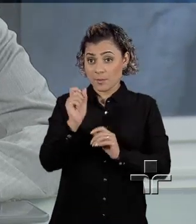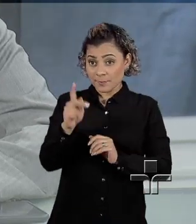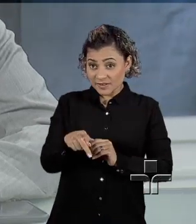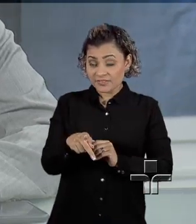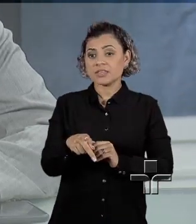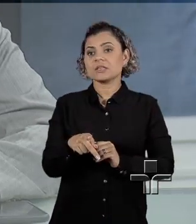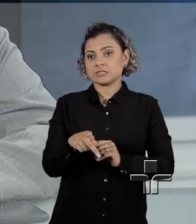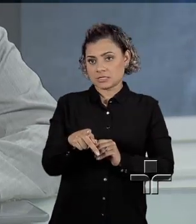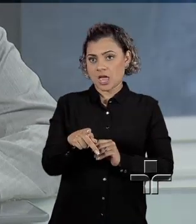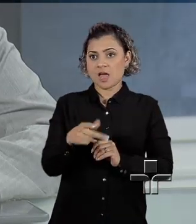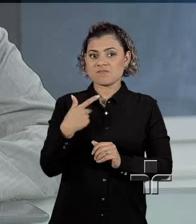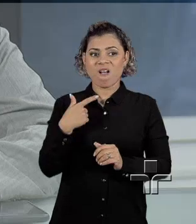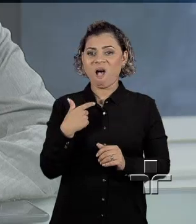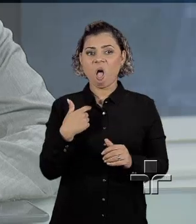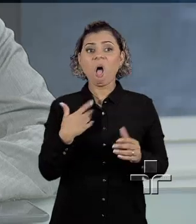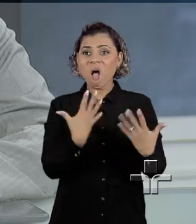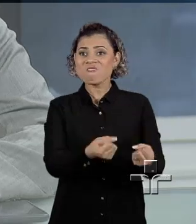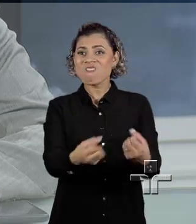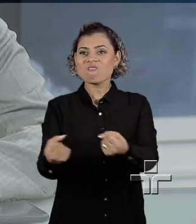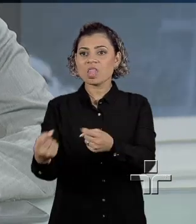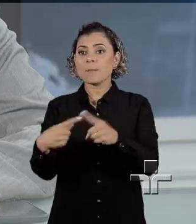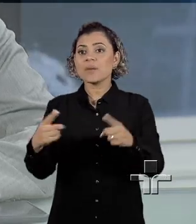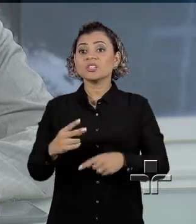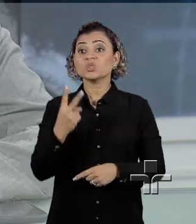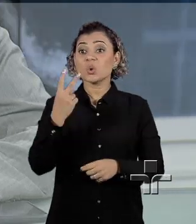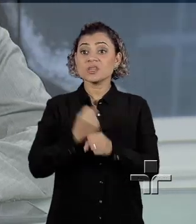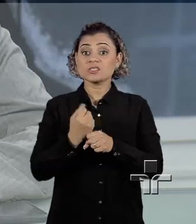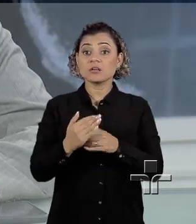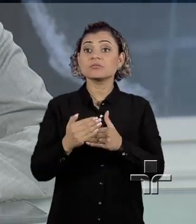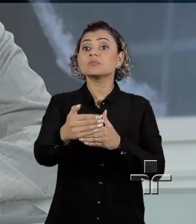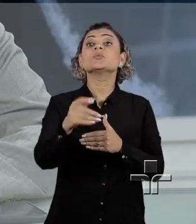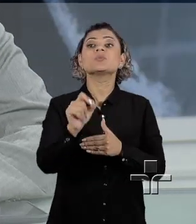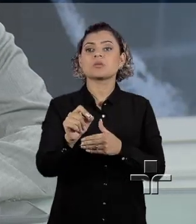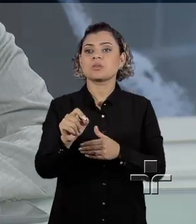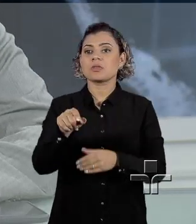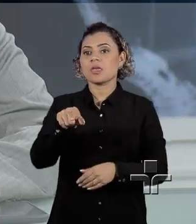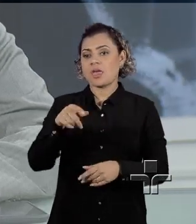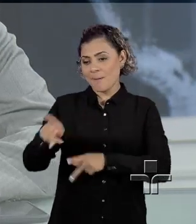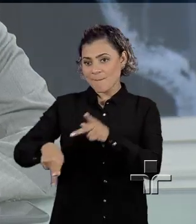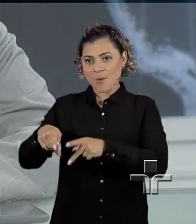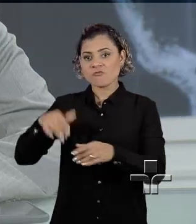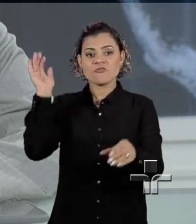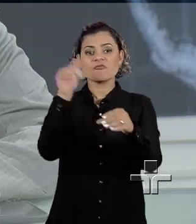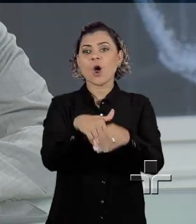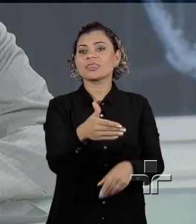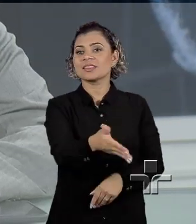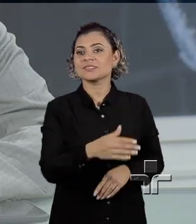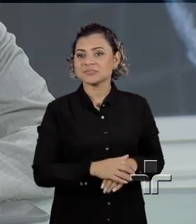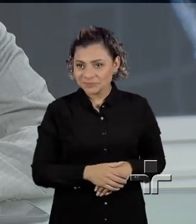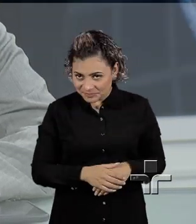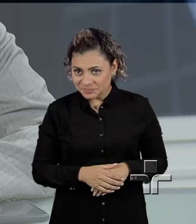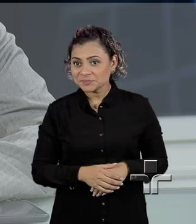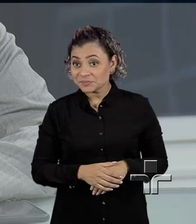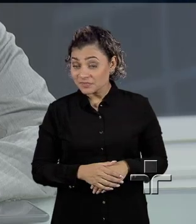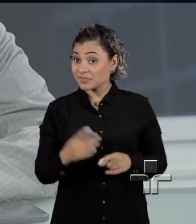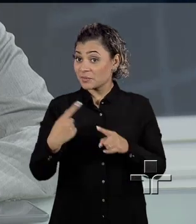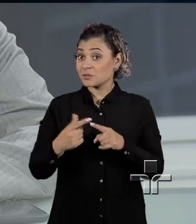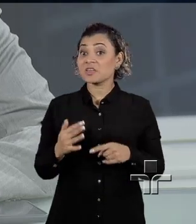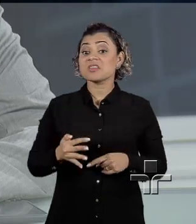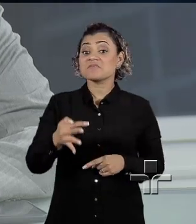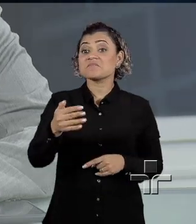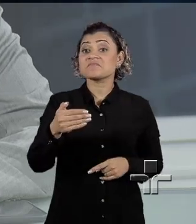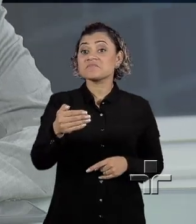que vai cobrar deles daqui a 2 anos na boca das urnas. Na verdade, os eleitores, daqui a 2 anos, vão ter que eleger